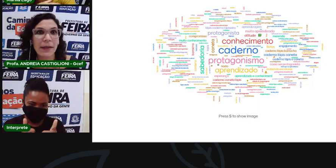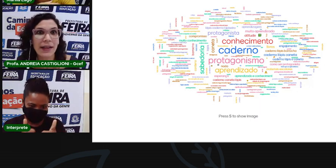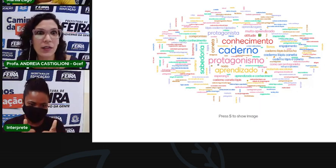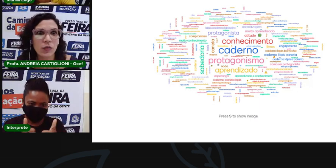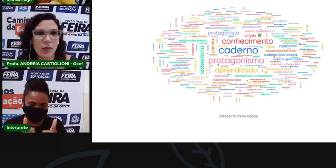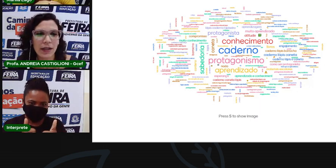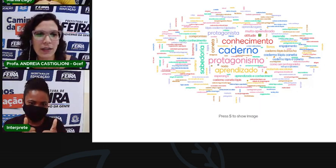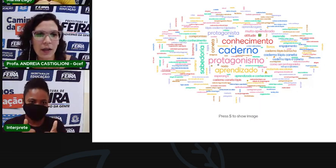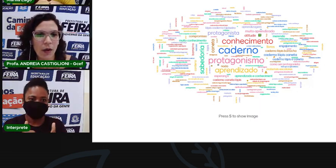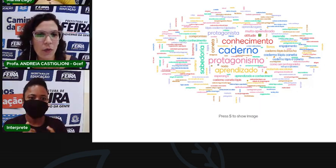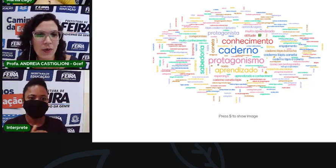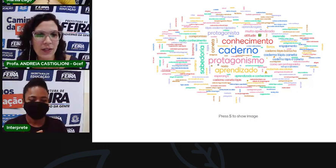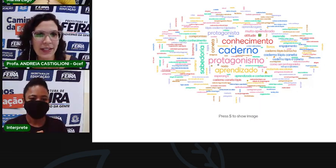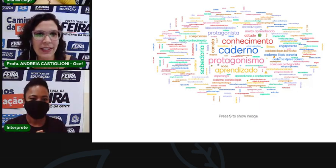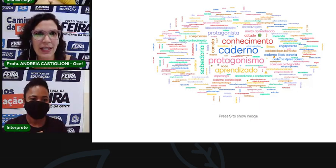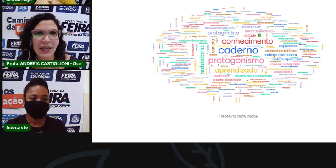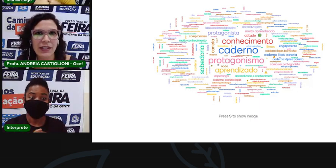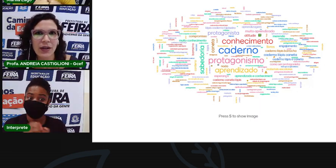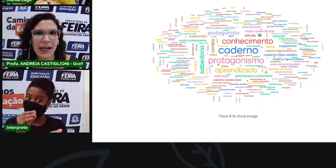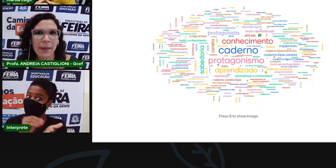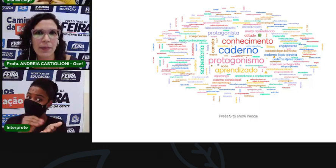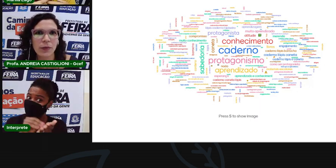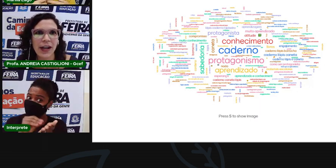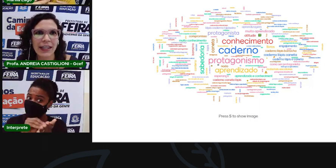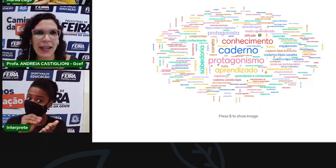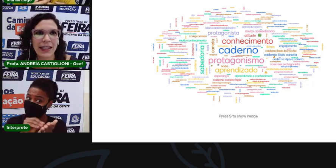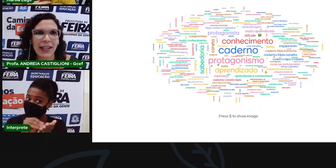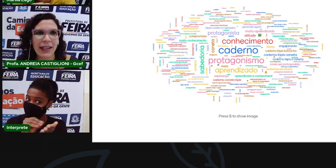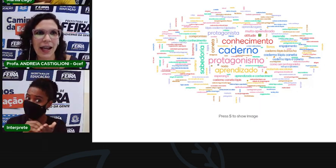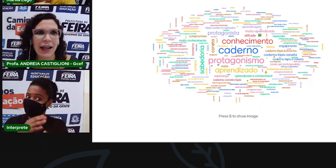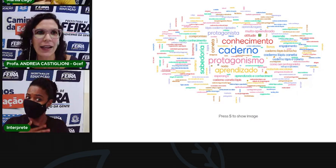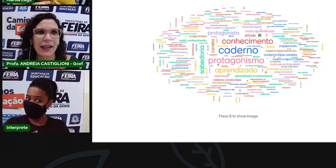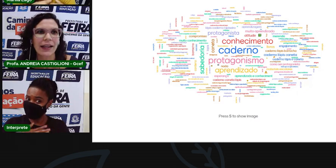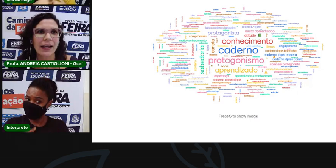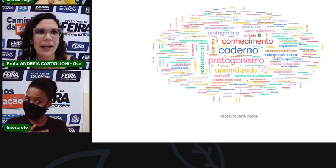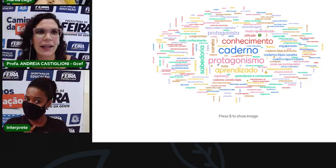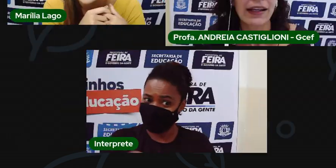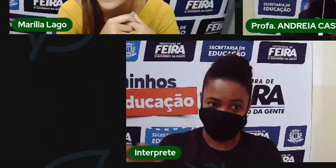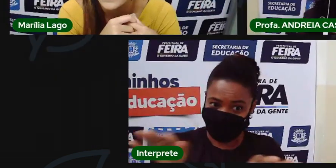tem mais algumas coisinhas. Não acabamos por aqui ainda.